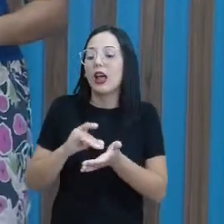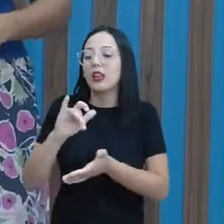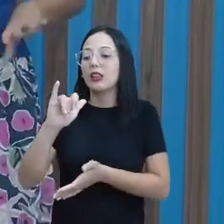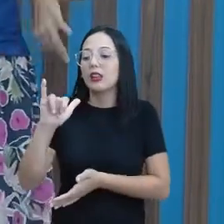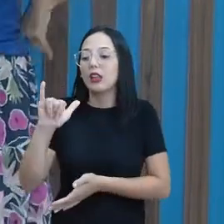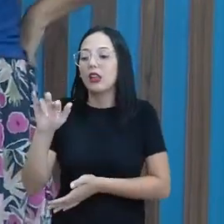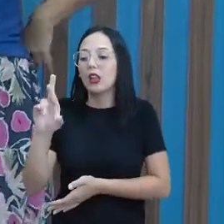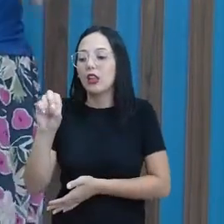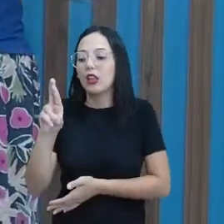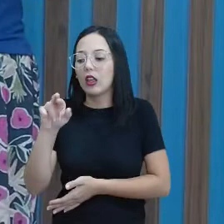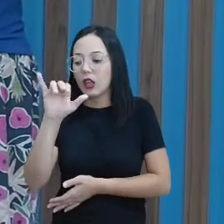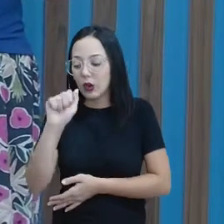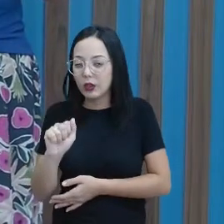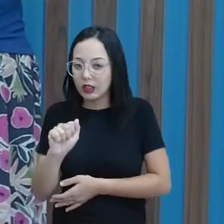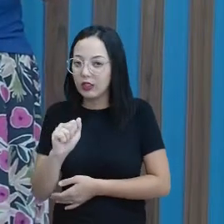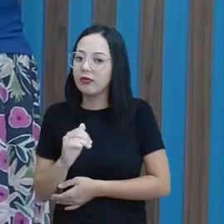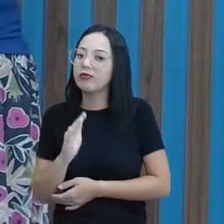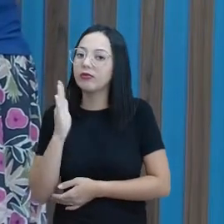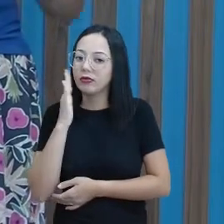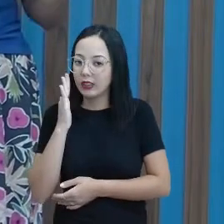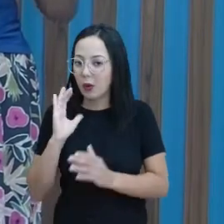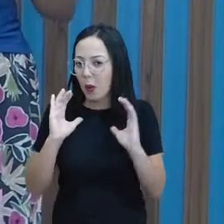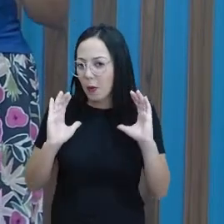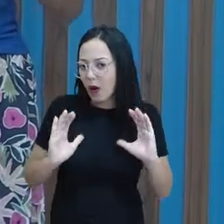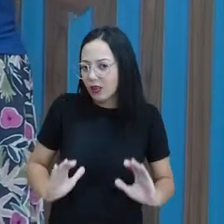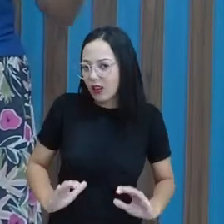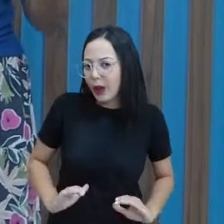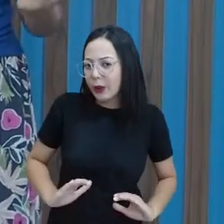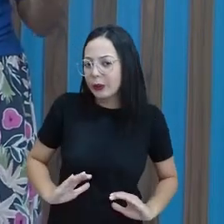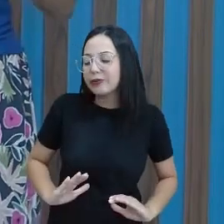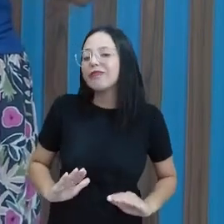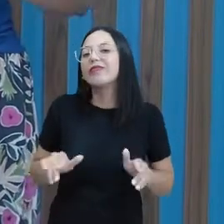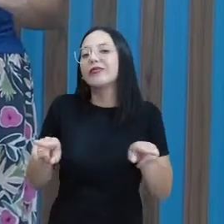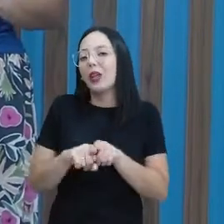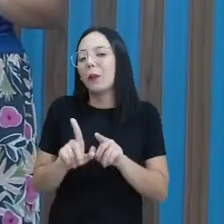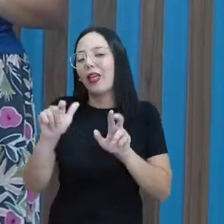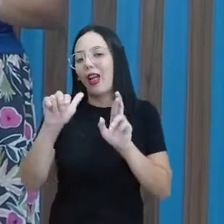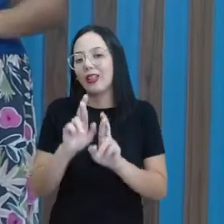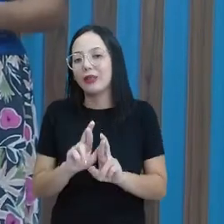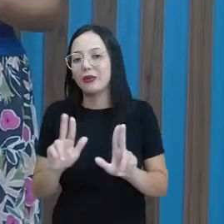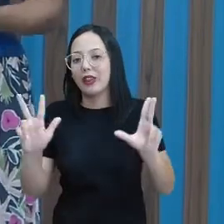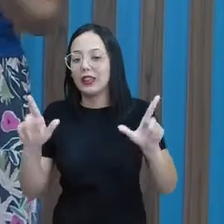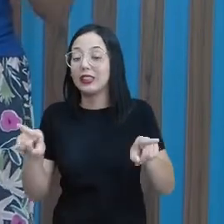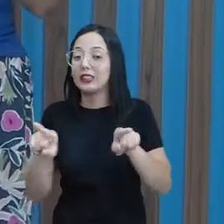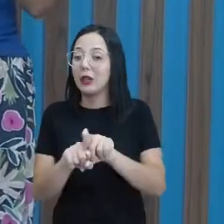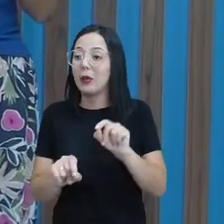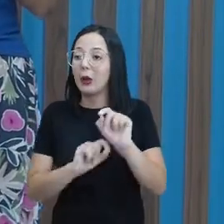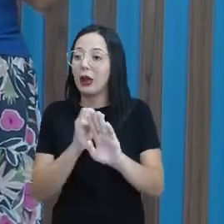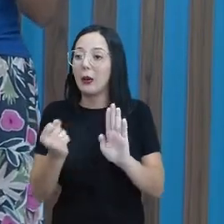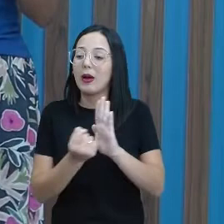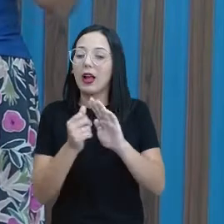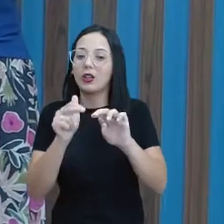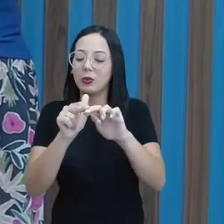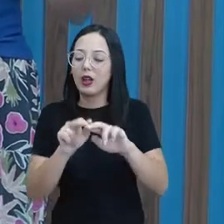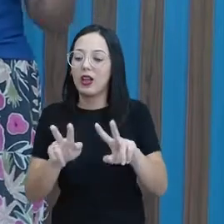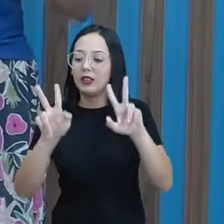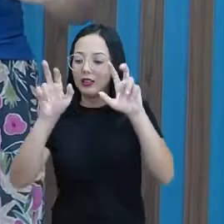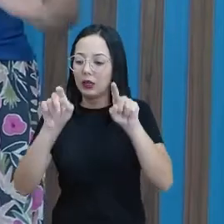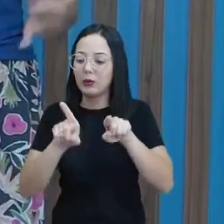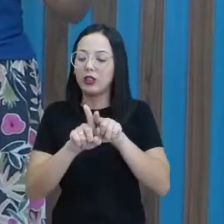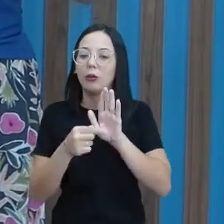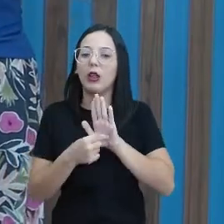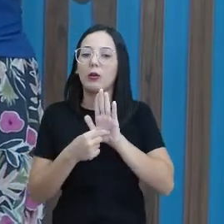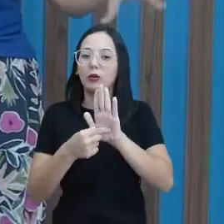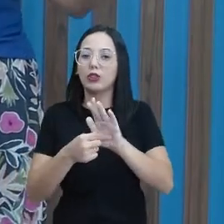eu digo, os anjinhos se comportaram, o tom é diferente. E esse tom é marcado pelas aspas, que vai